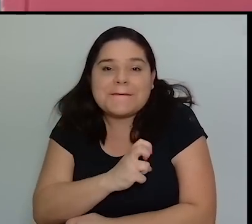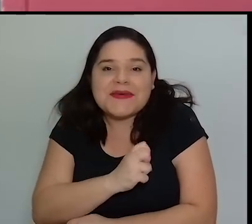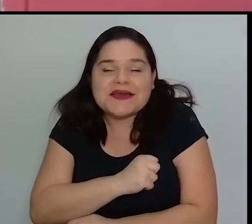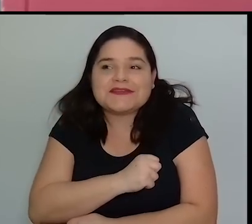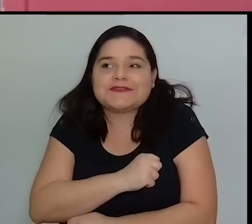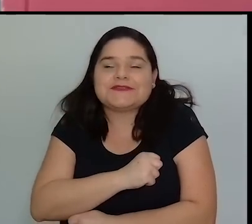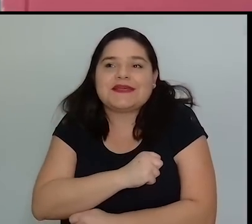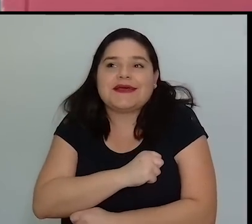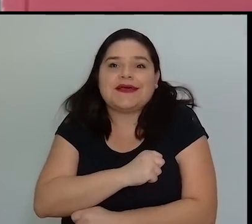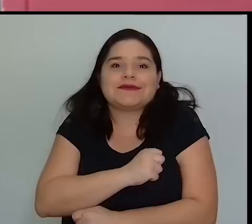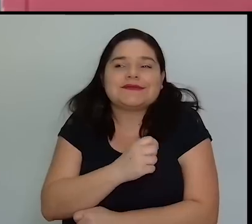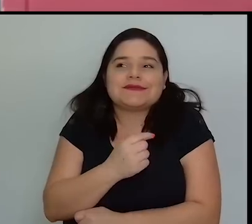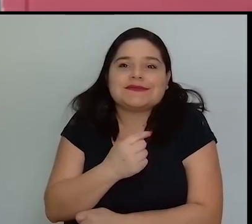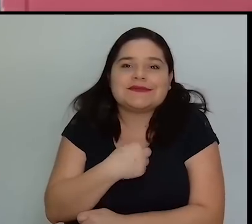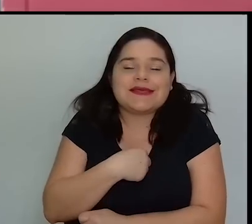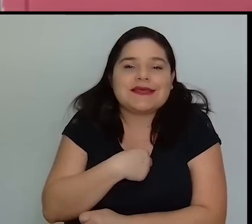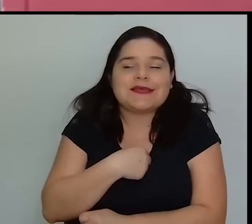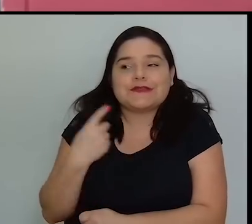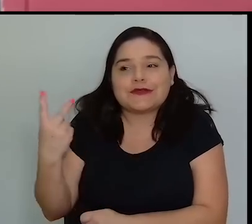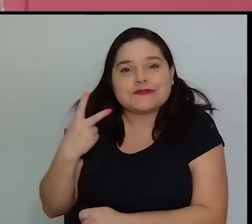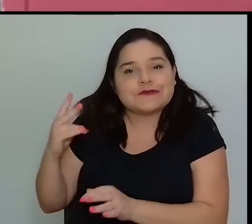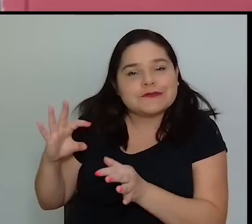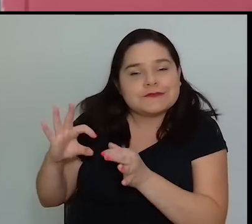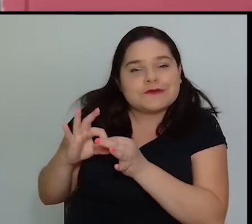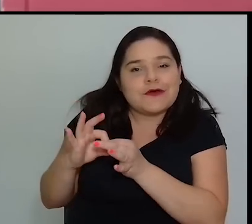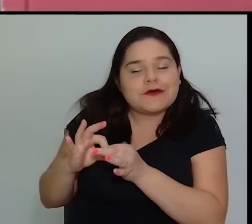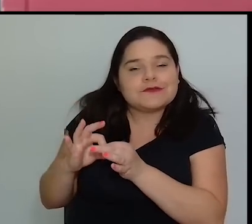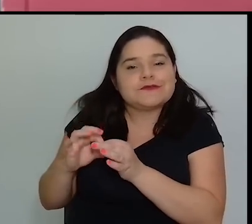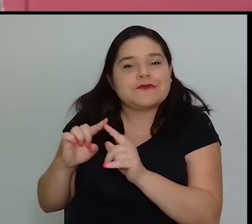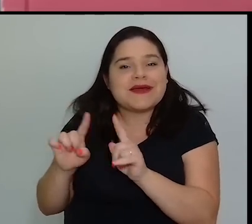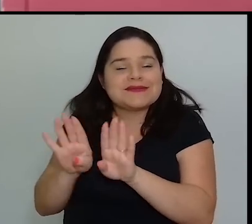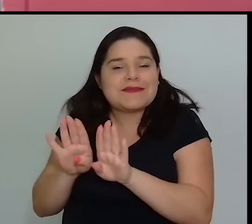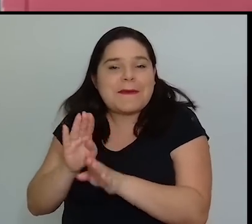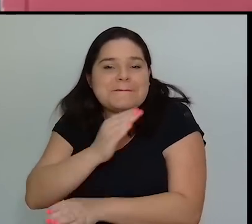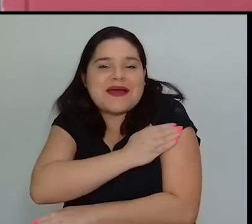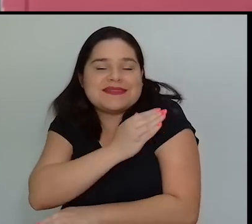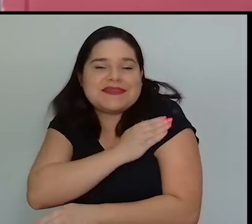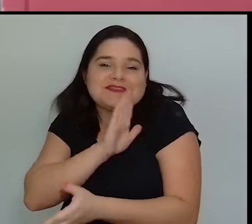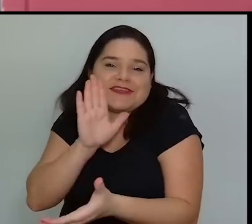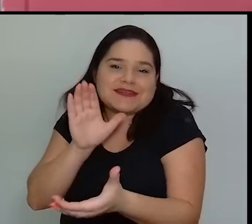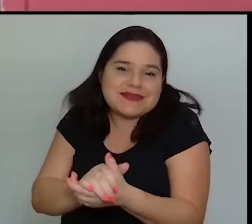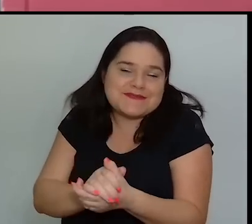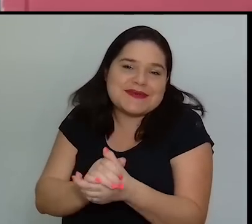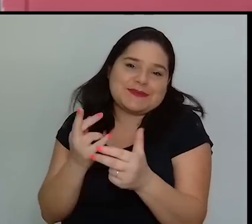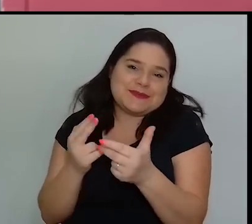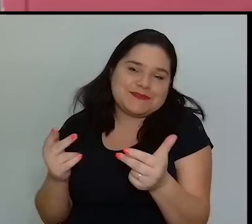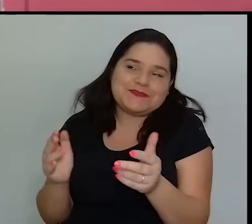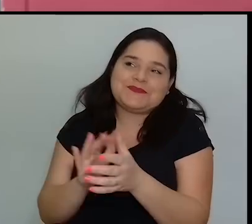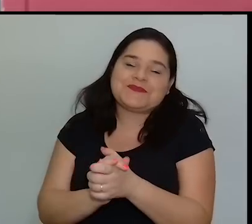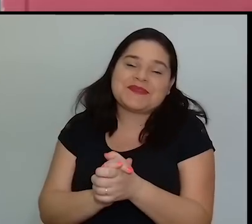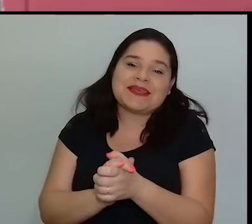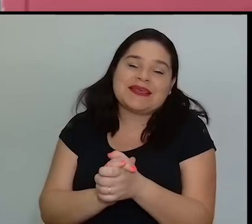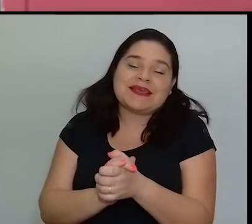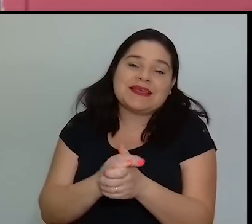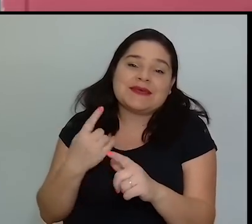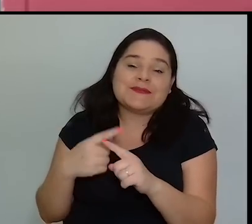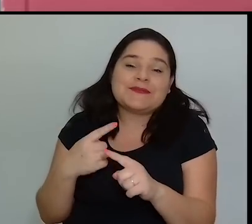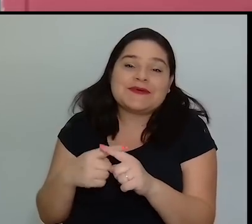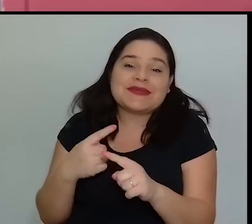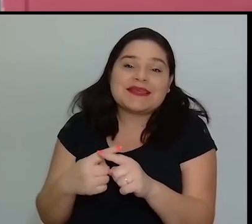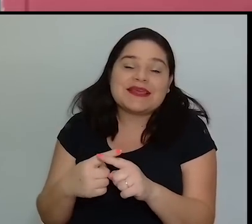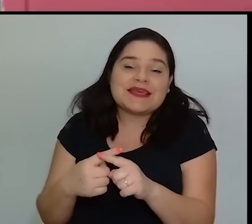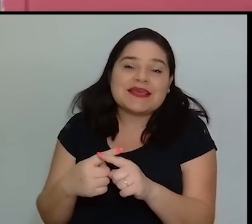de eu virar não sócio mas padrinho é de casamento etc o fato